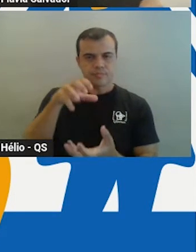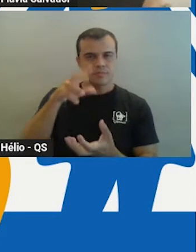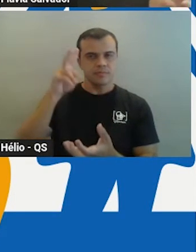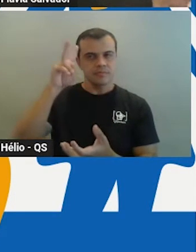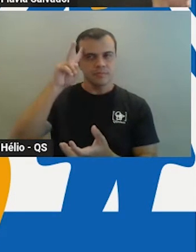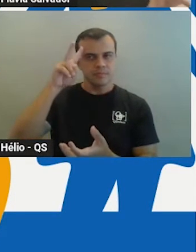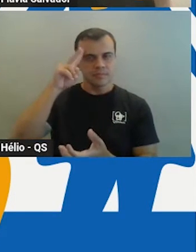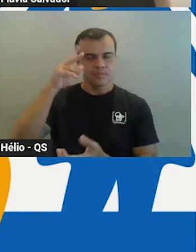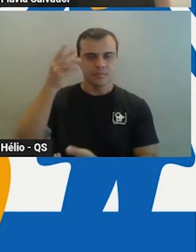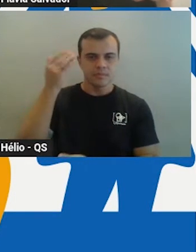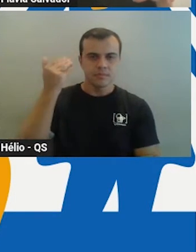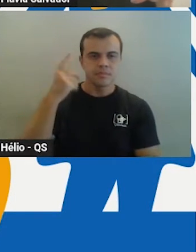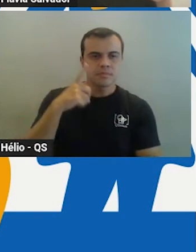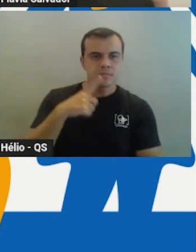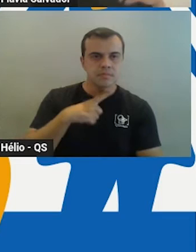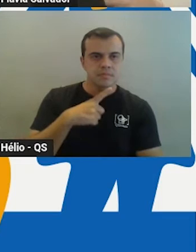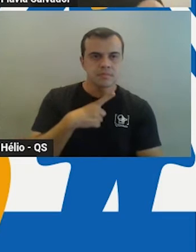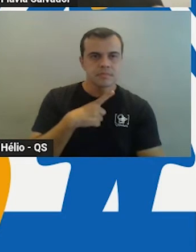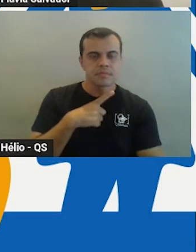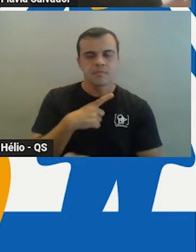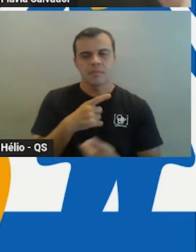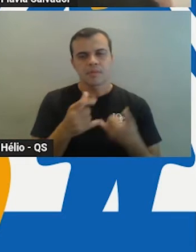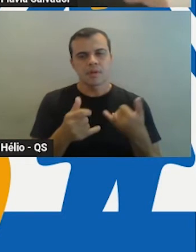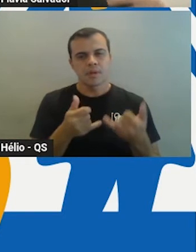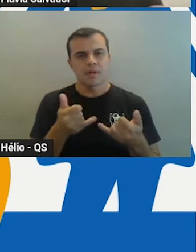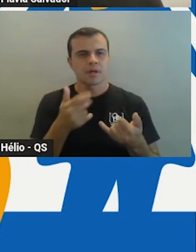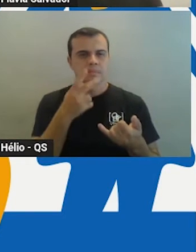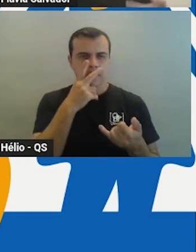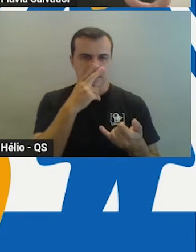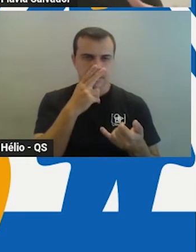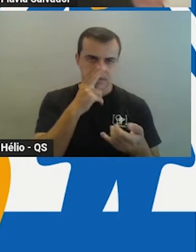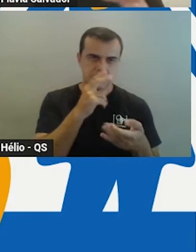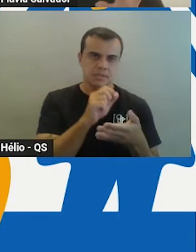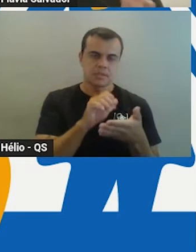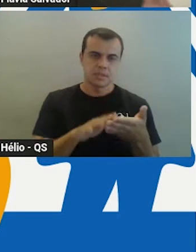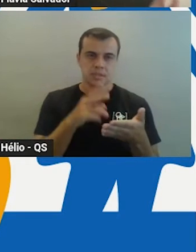lembrança de brincadeiras parecidas, de atividades